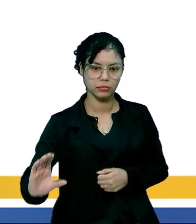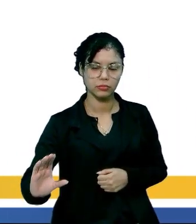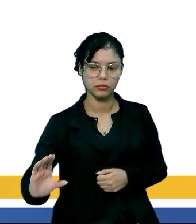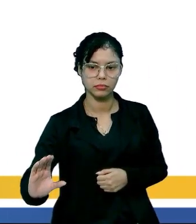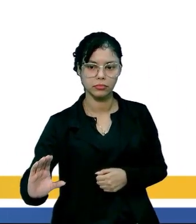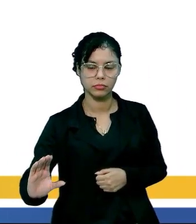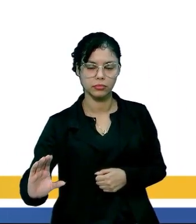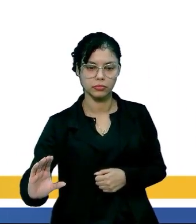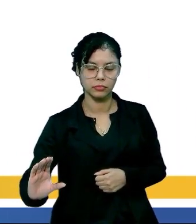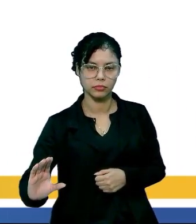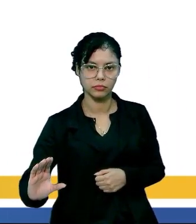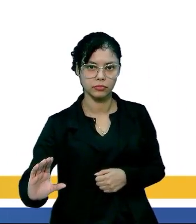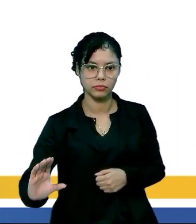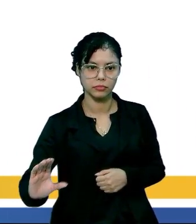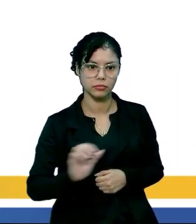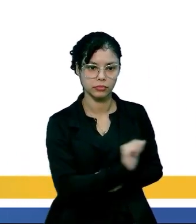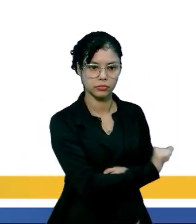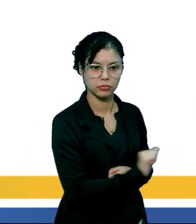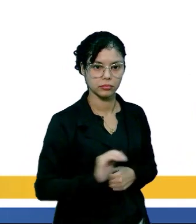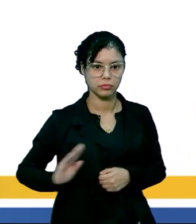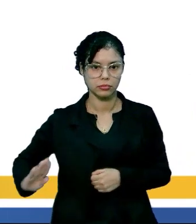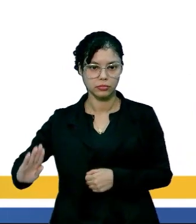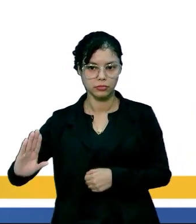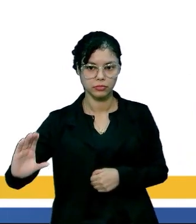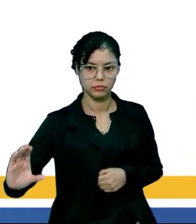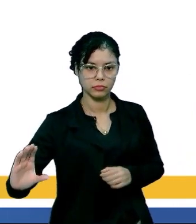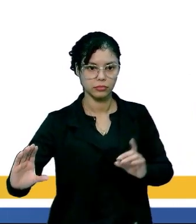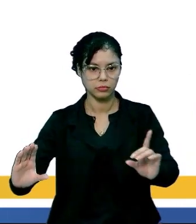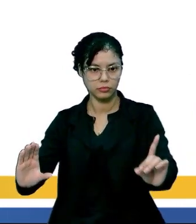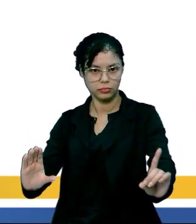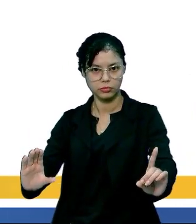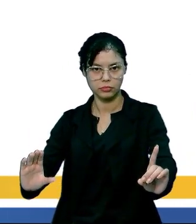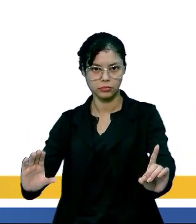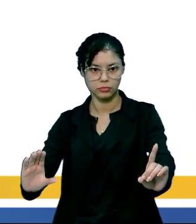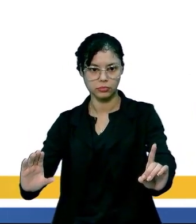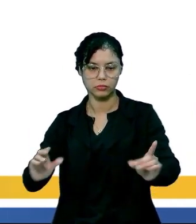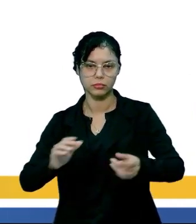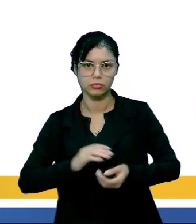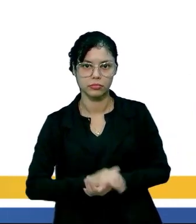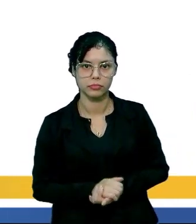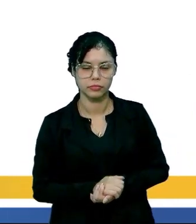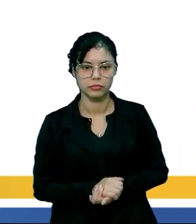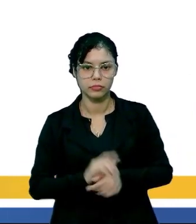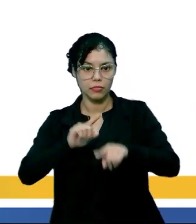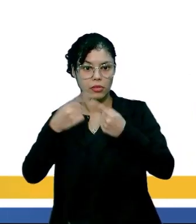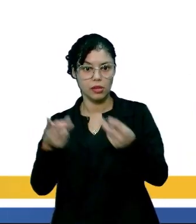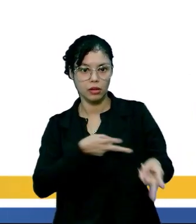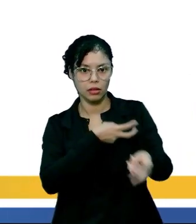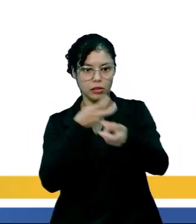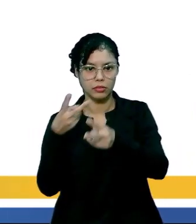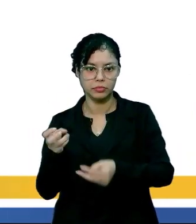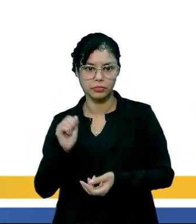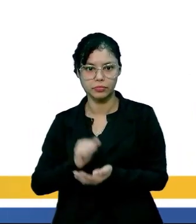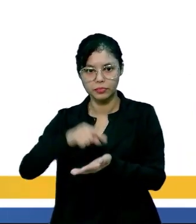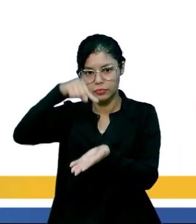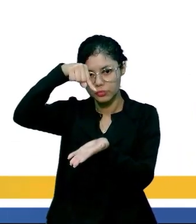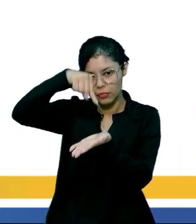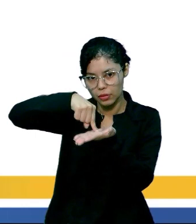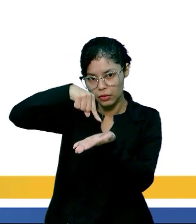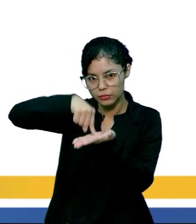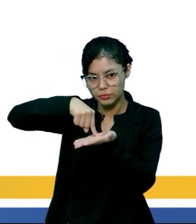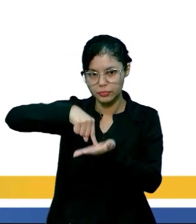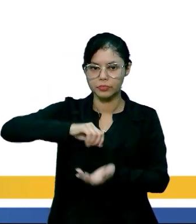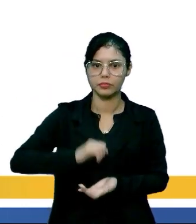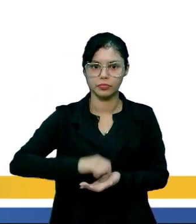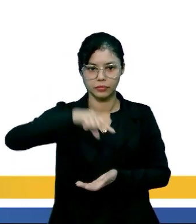linhas imaginárias. Então, a letra C e D está lá atrás. Mas observa que nós temos um ponto